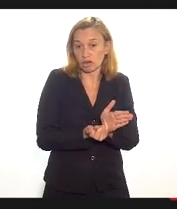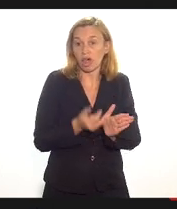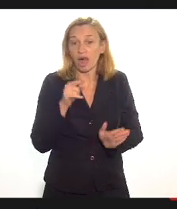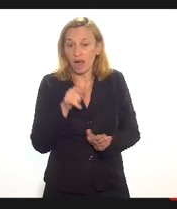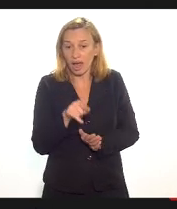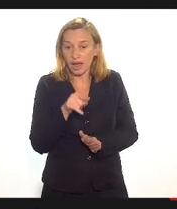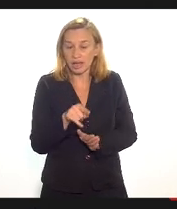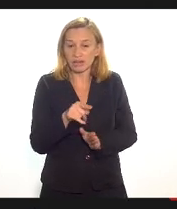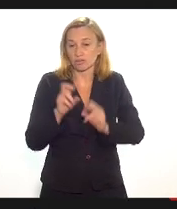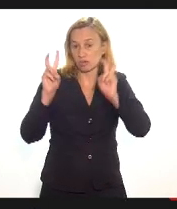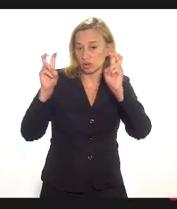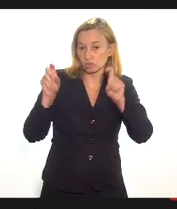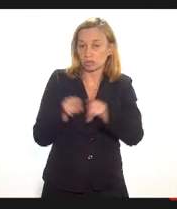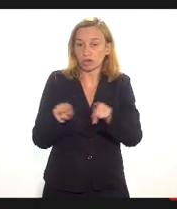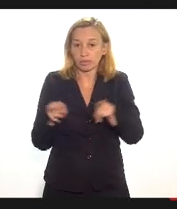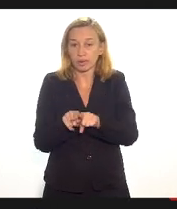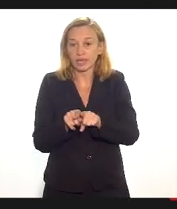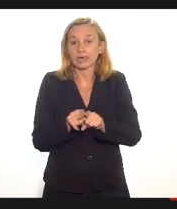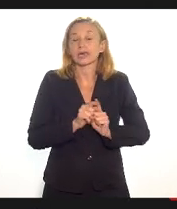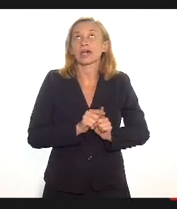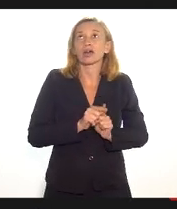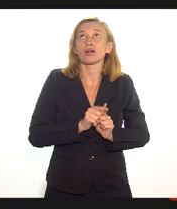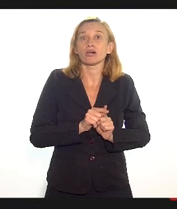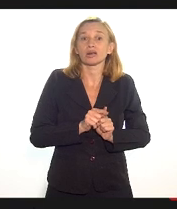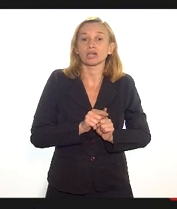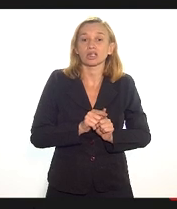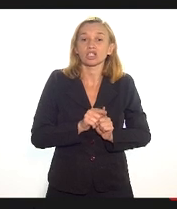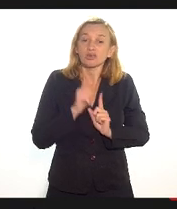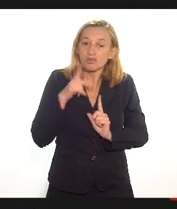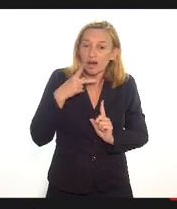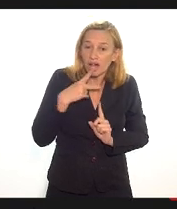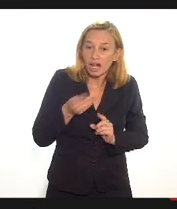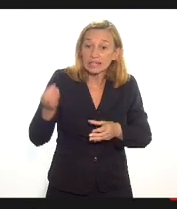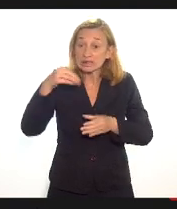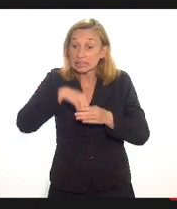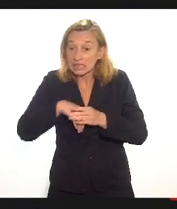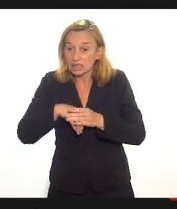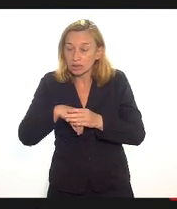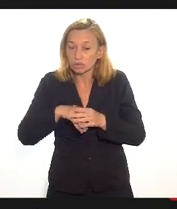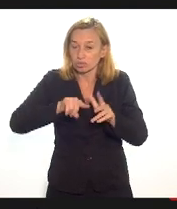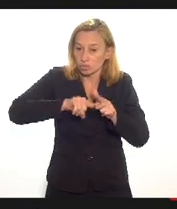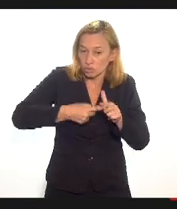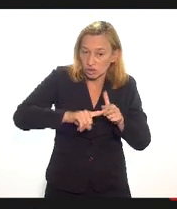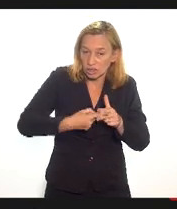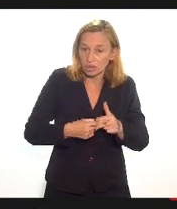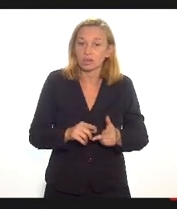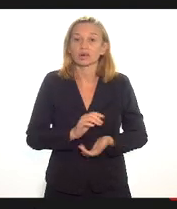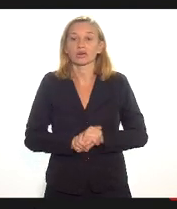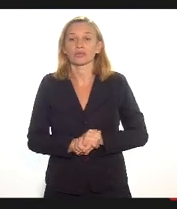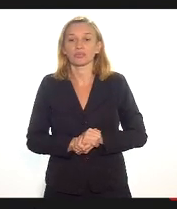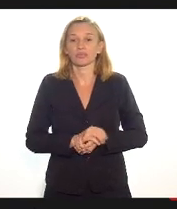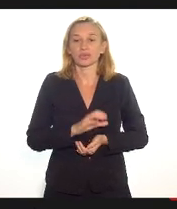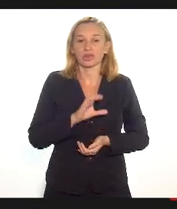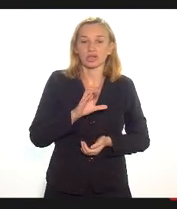toda uma questão de se trazer para dentro da regulamentação. E aí o IBP